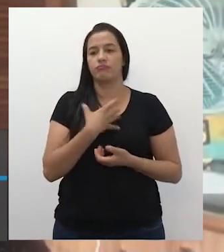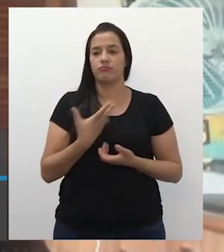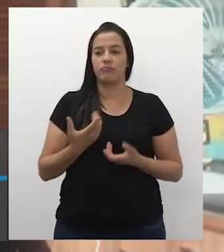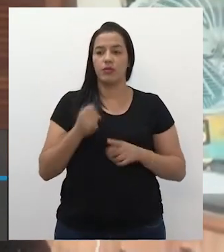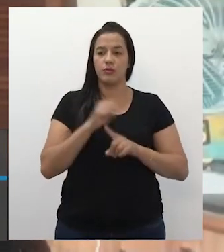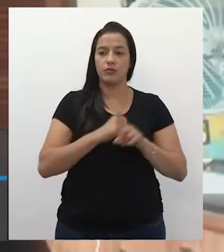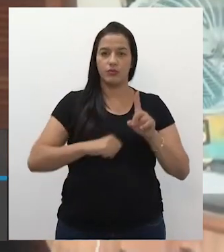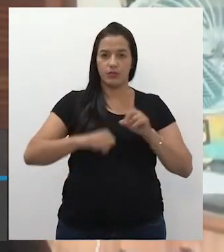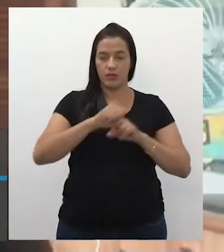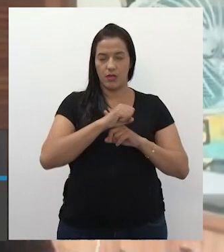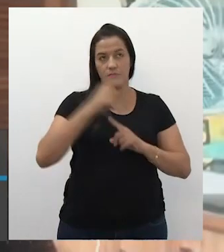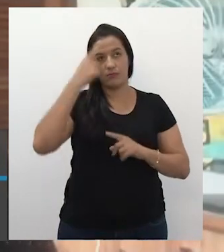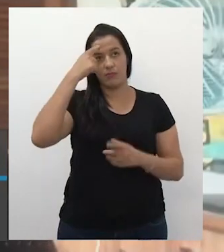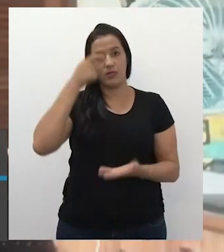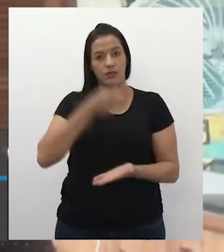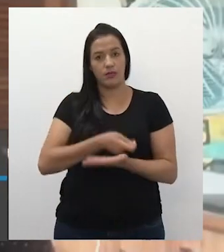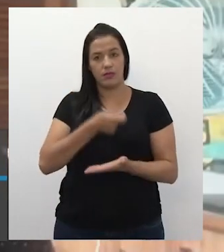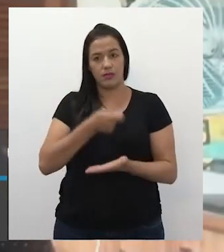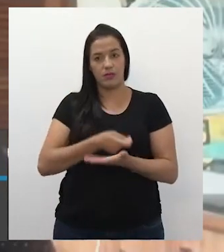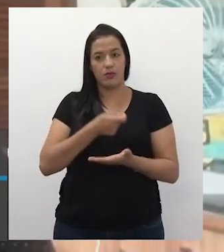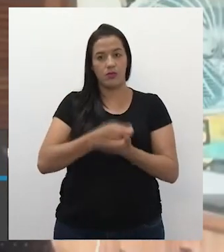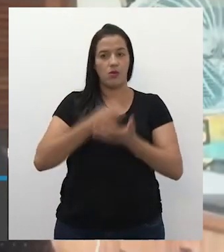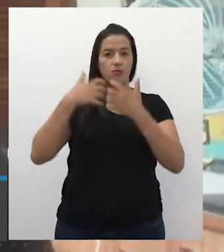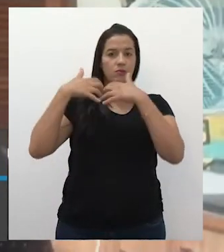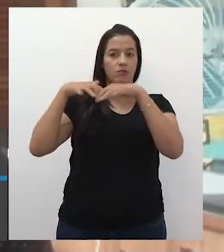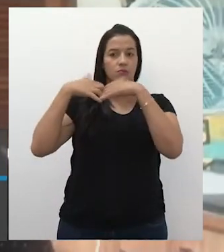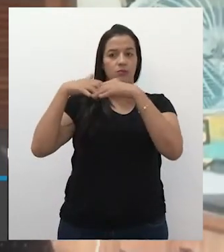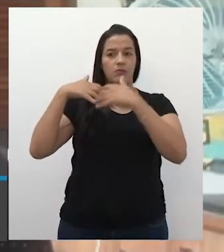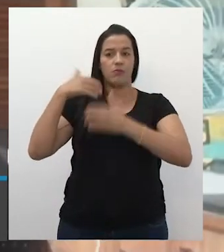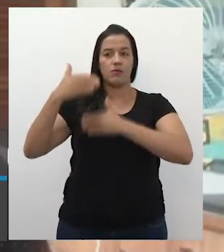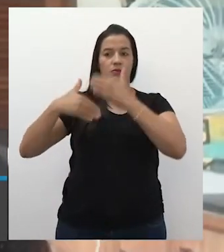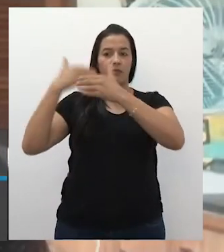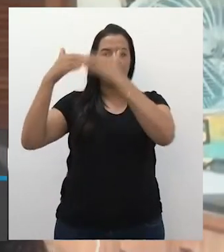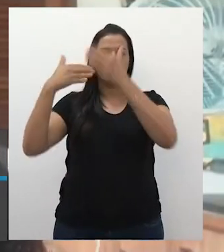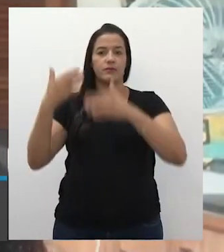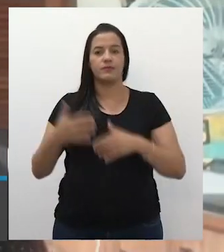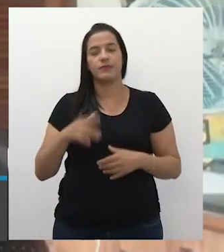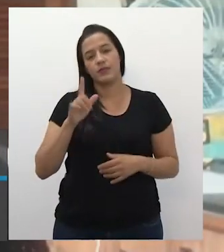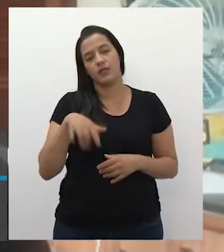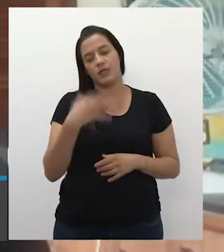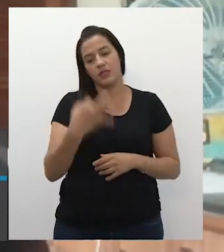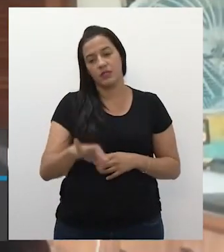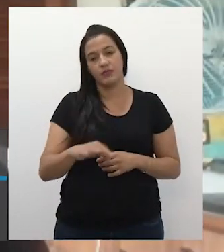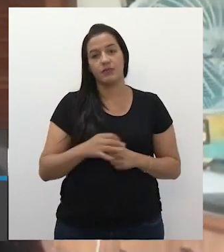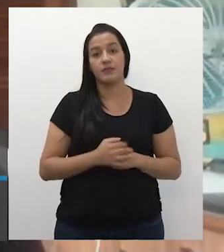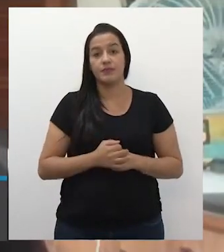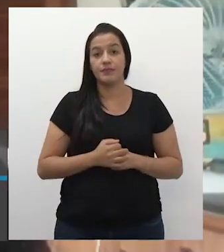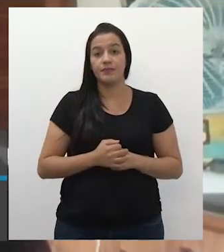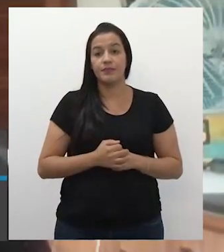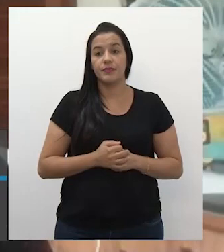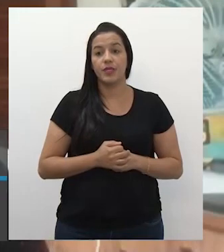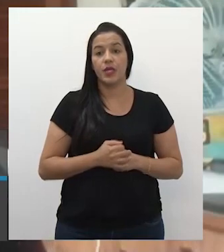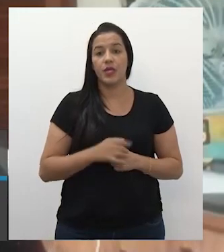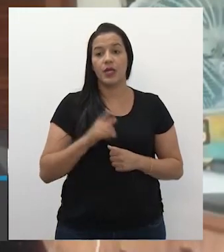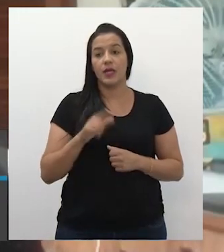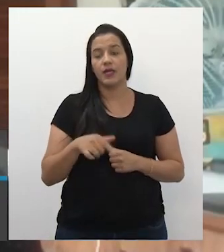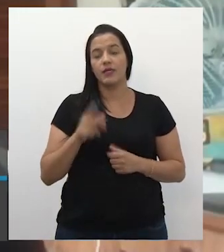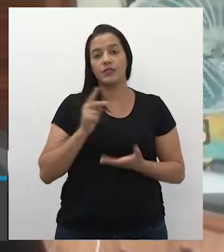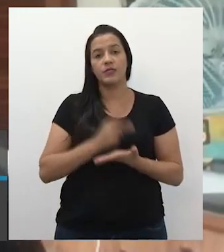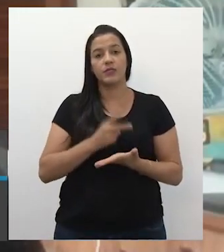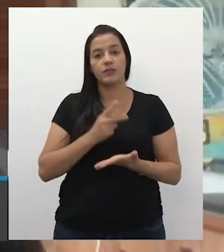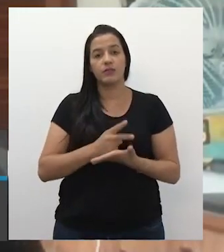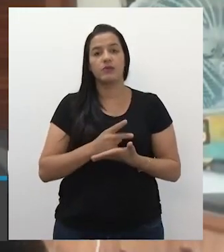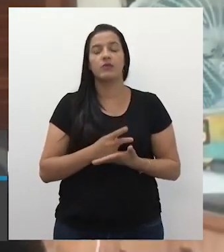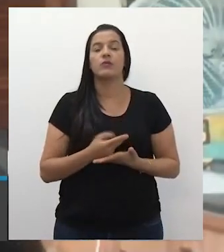uma autonomia intelectual e moral mais avançada, que é a assertividade. Né? A gente tende a sempre fazer